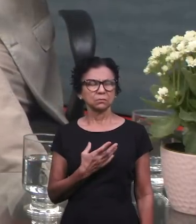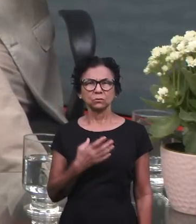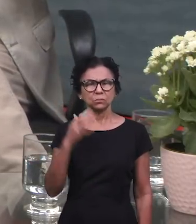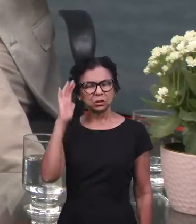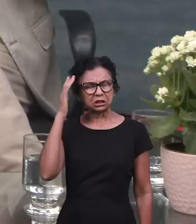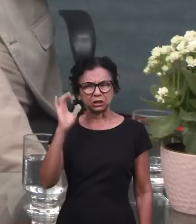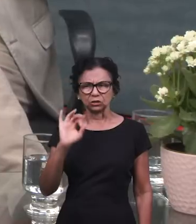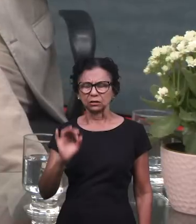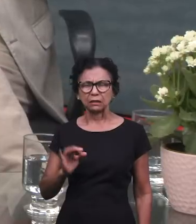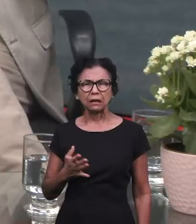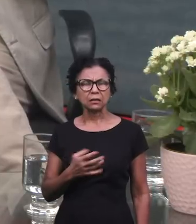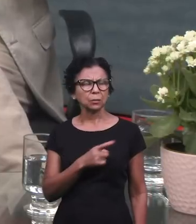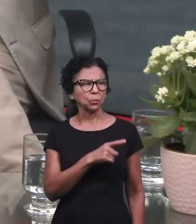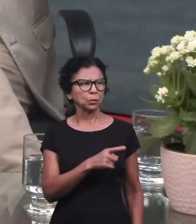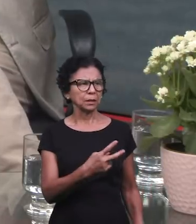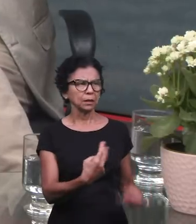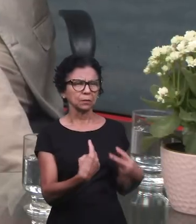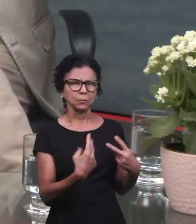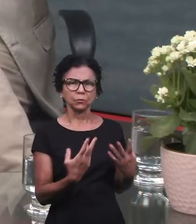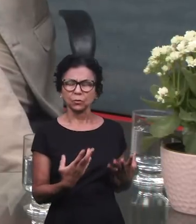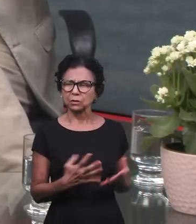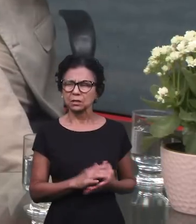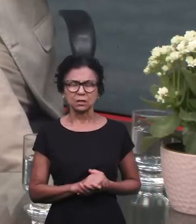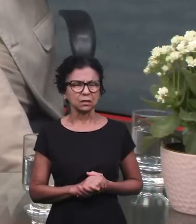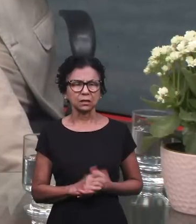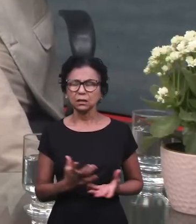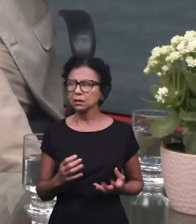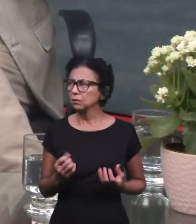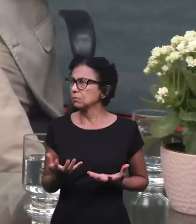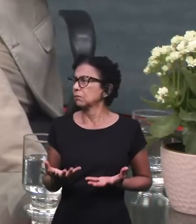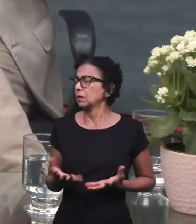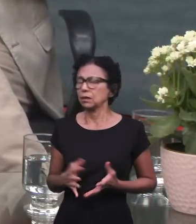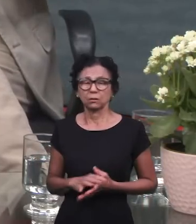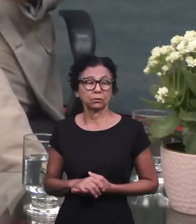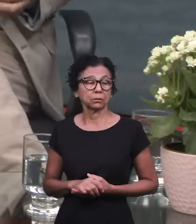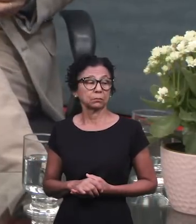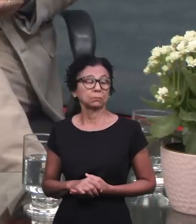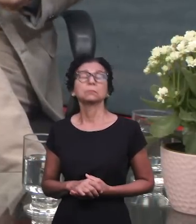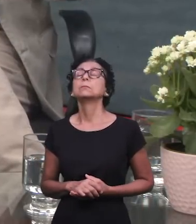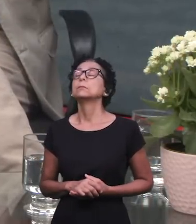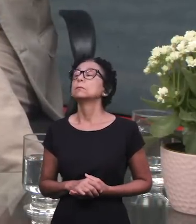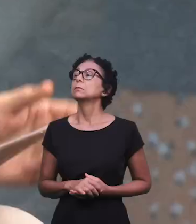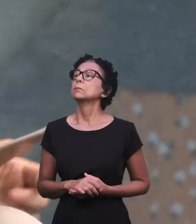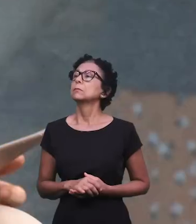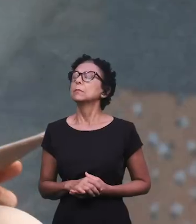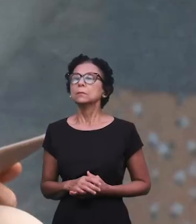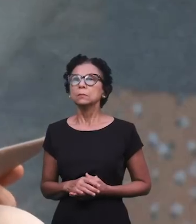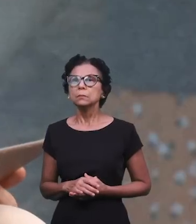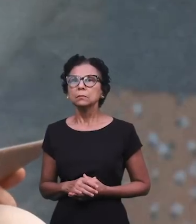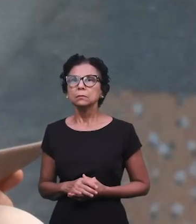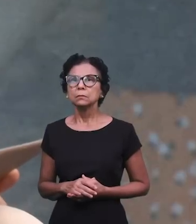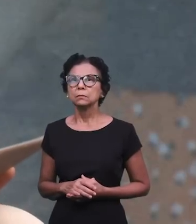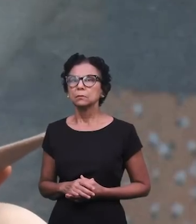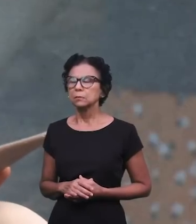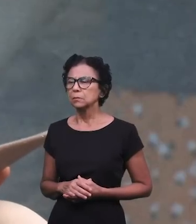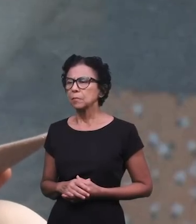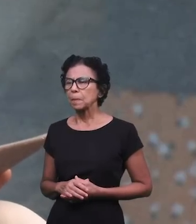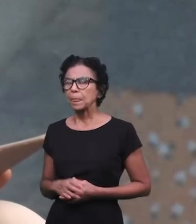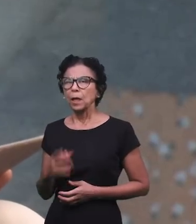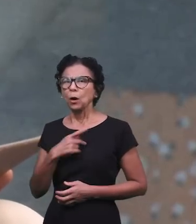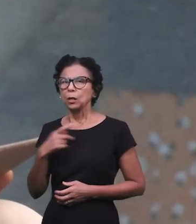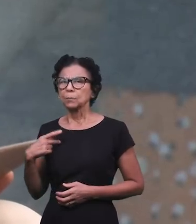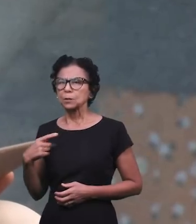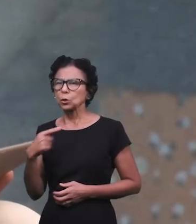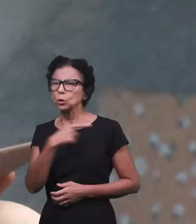atitude que mude essa situação? Não, a atitude tem que partir dela. Eu falei, não, você vai lá e você pede perdão a